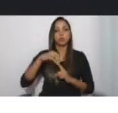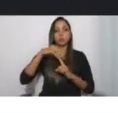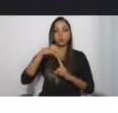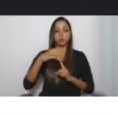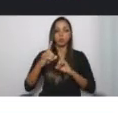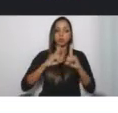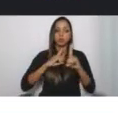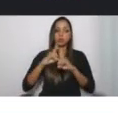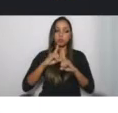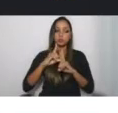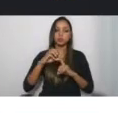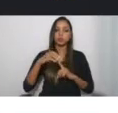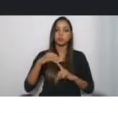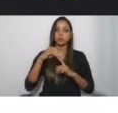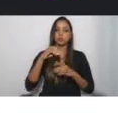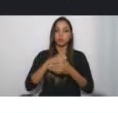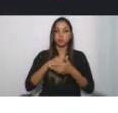Em discussão.